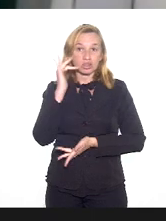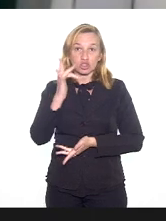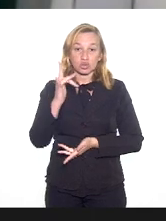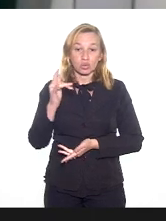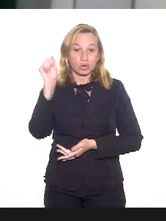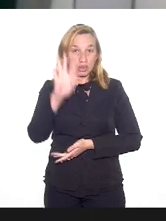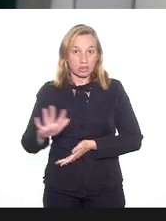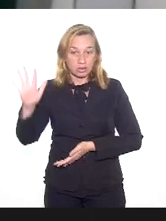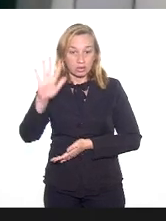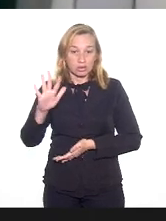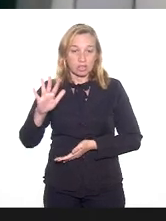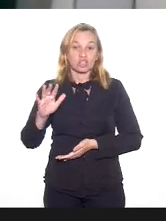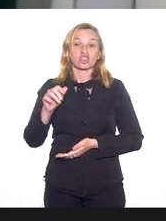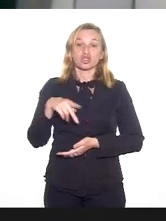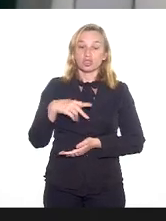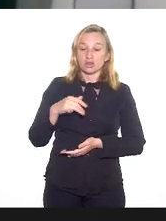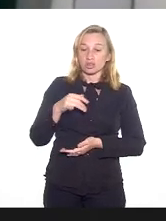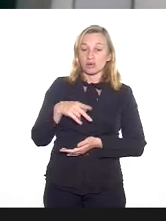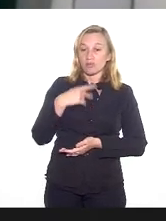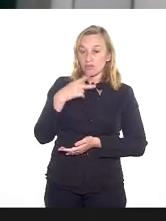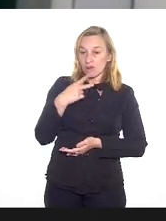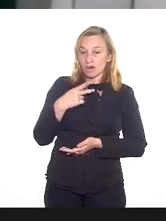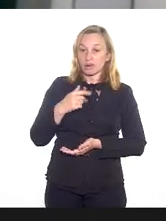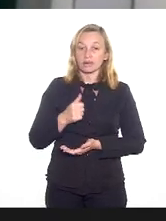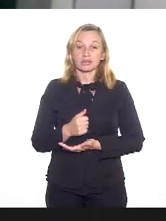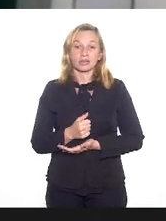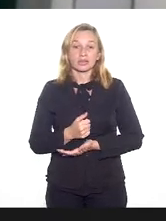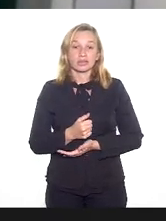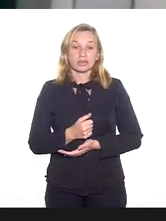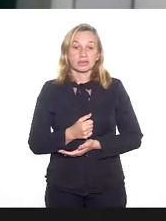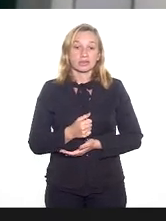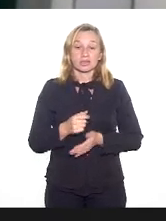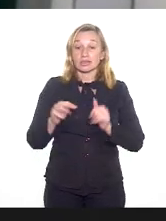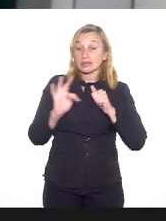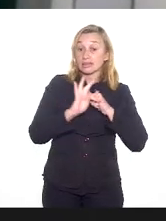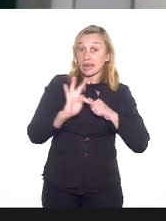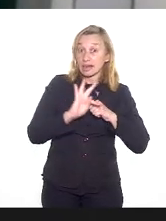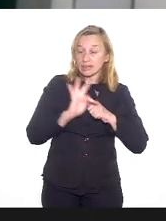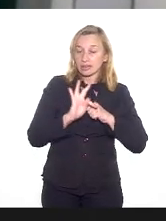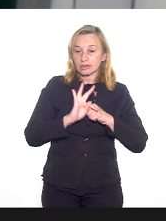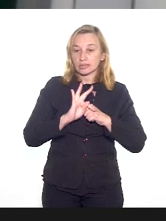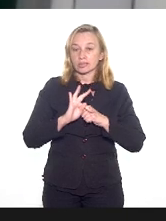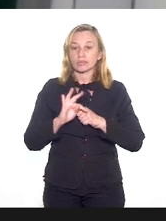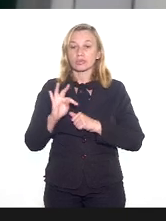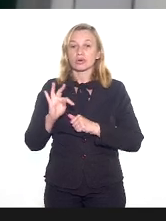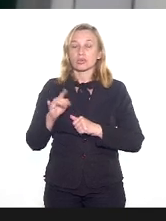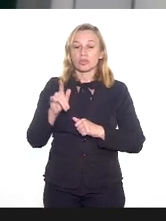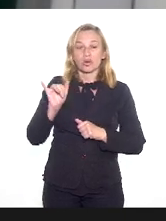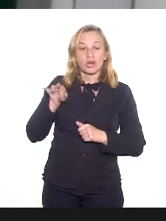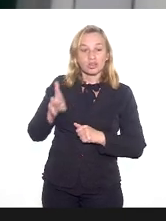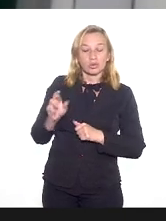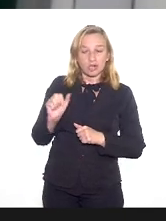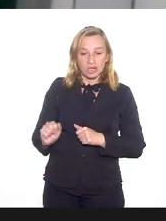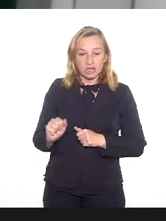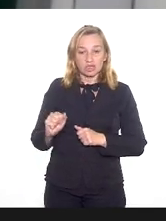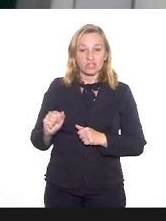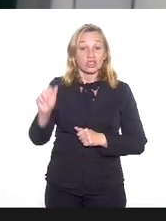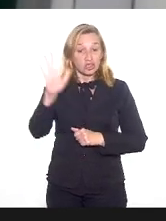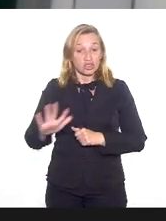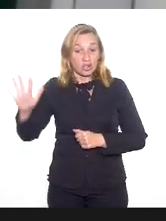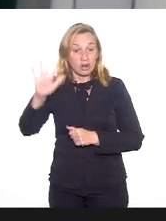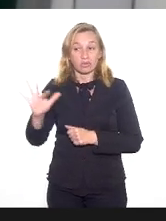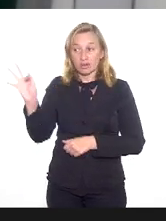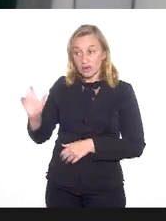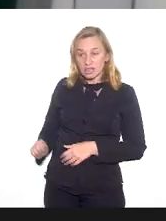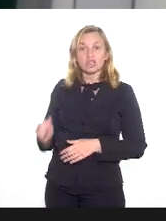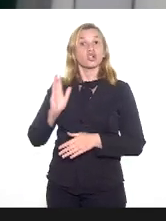que, em geral, se posiciona com base em pareceres técnicos da Procuradoria-Geral da Fazenda Nacional. Até